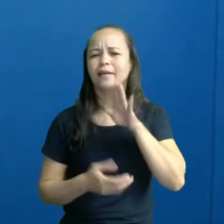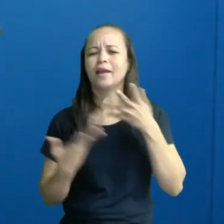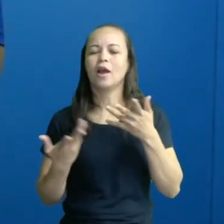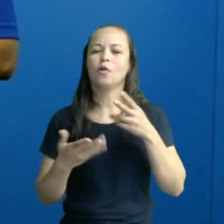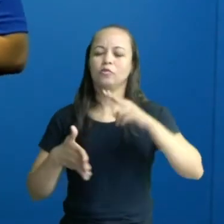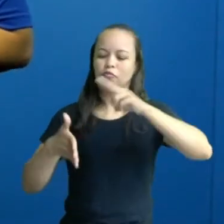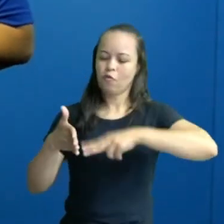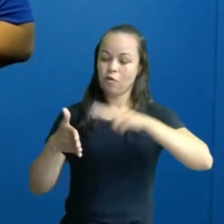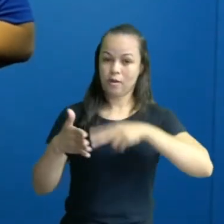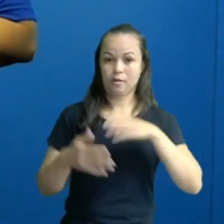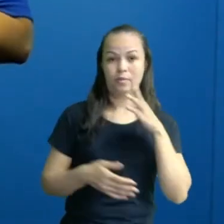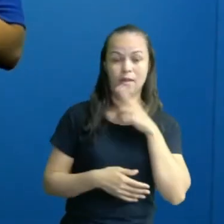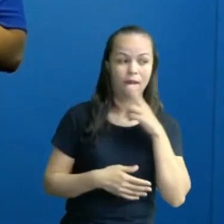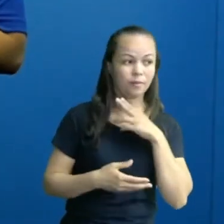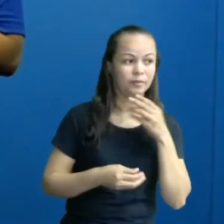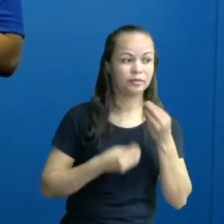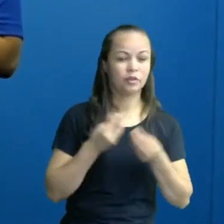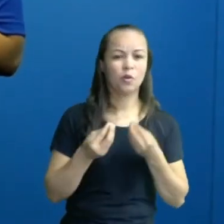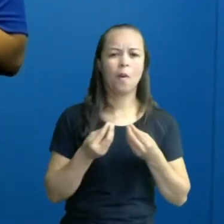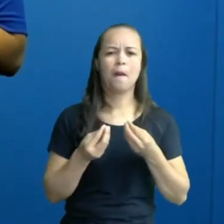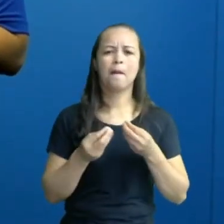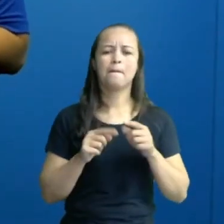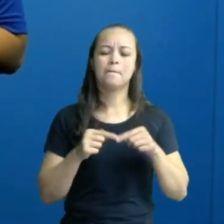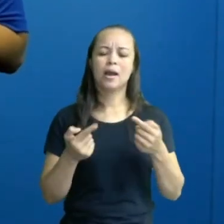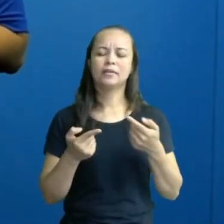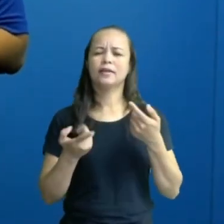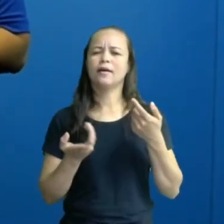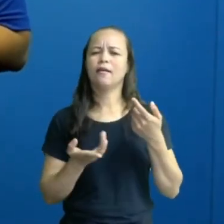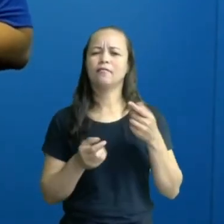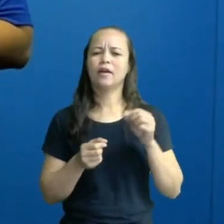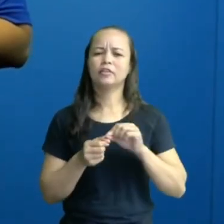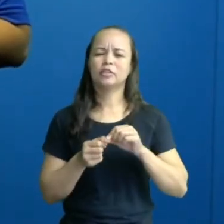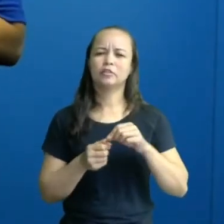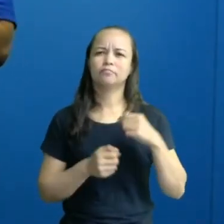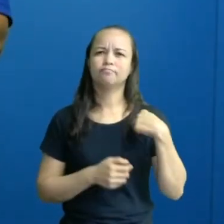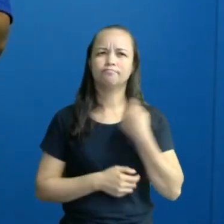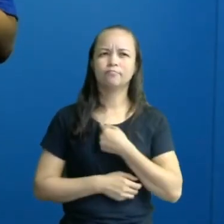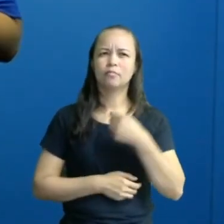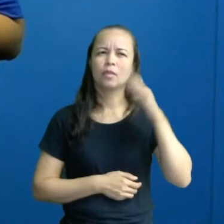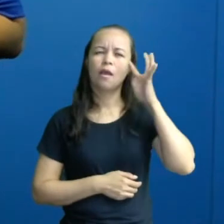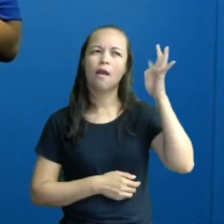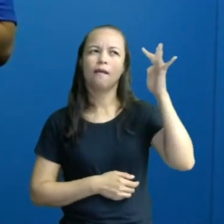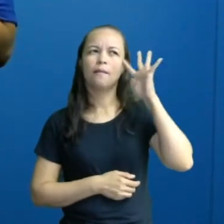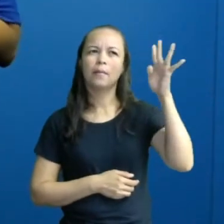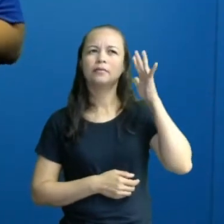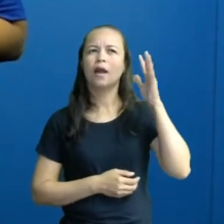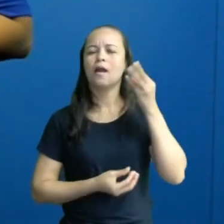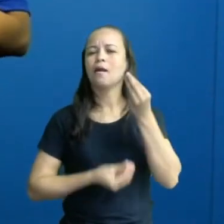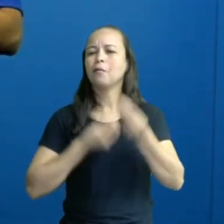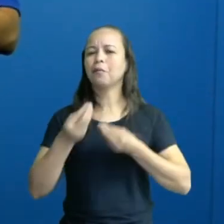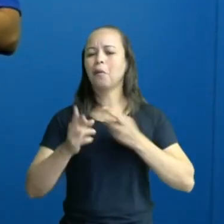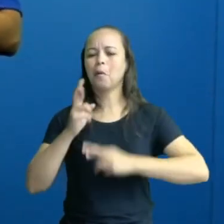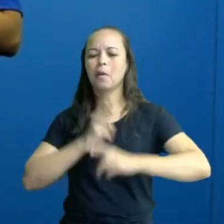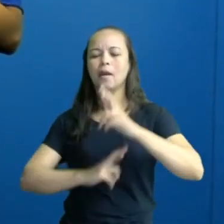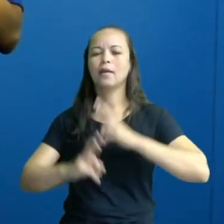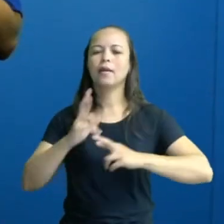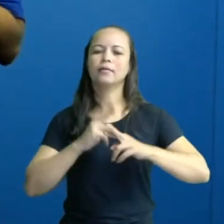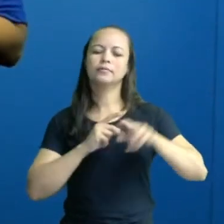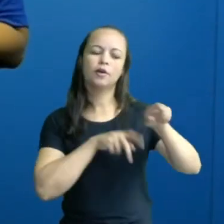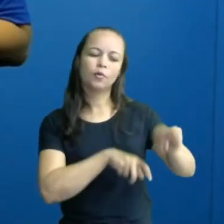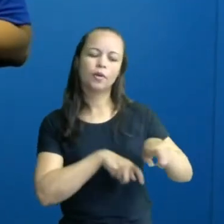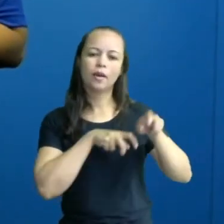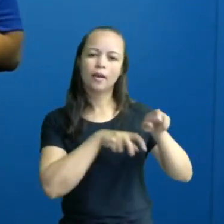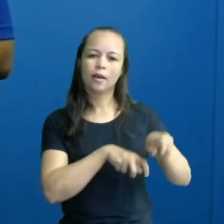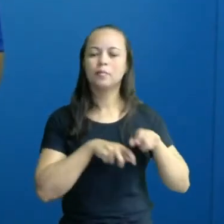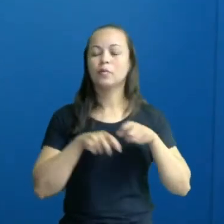bem rapidinho hoje, mas ela faz a gente repensar justamente sobre essa relação de campo